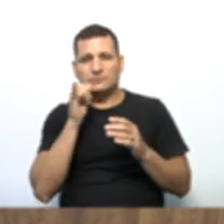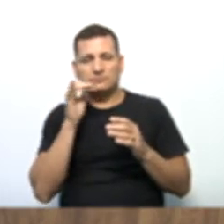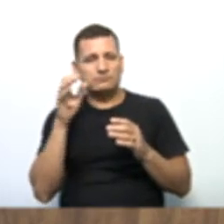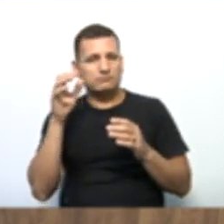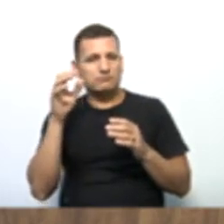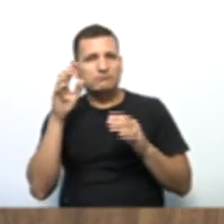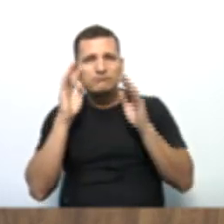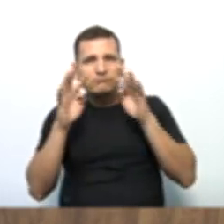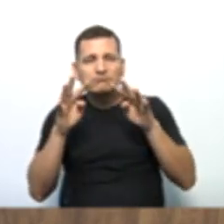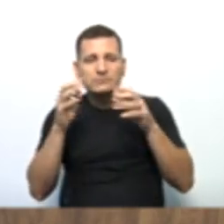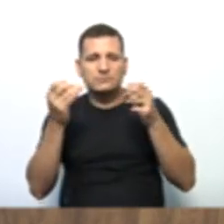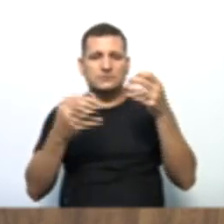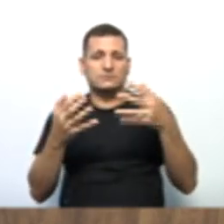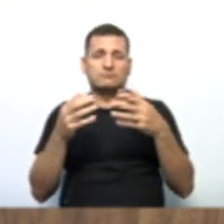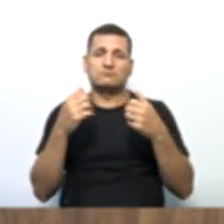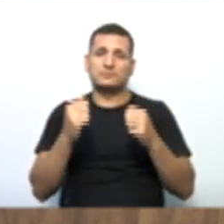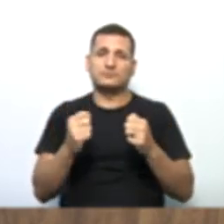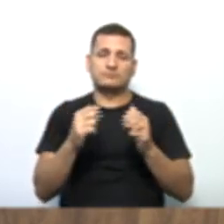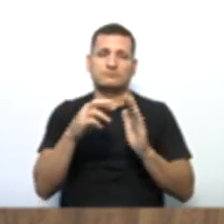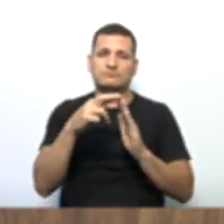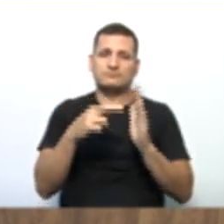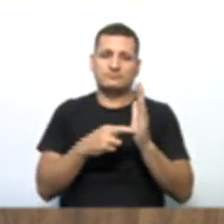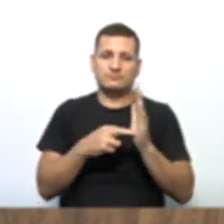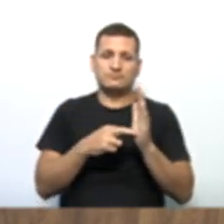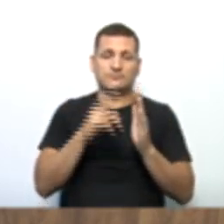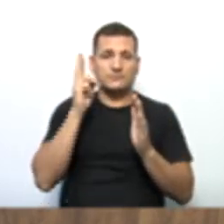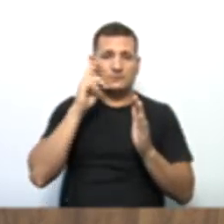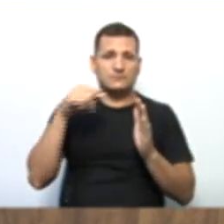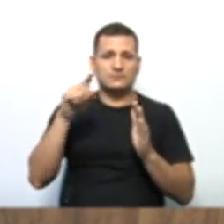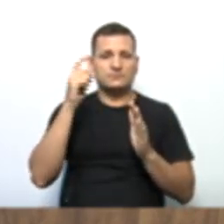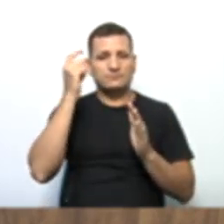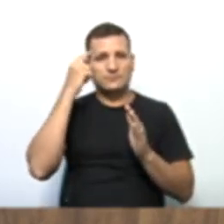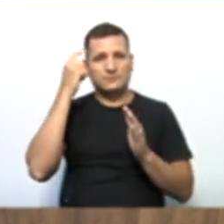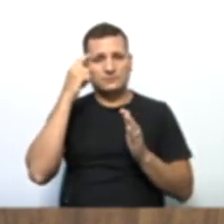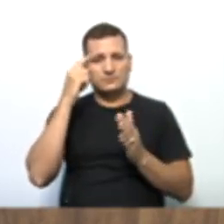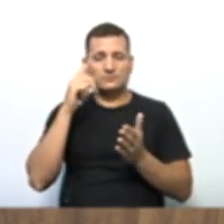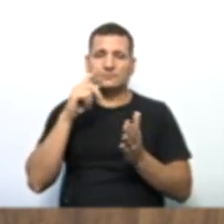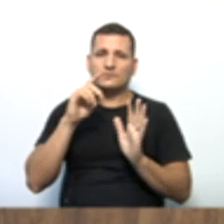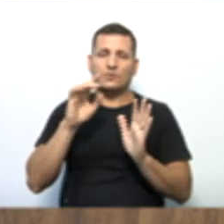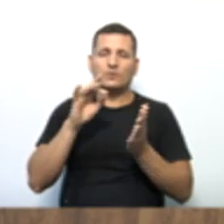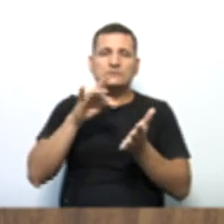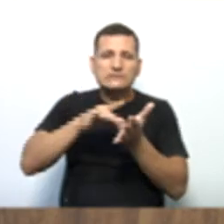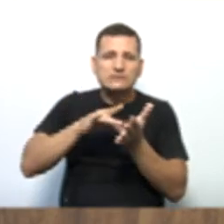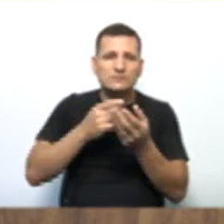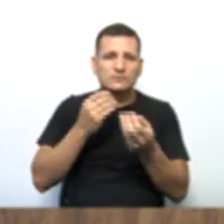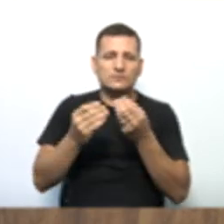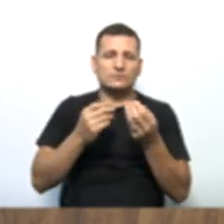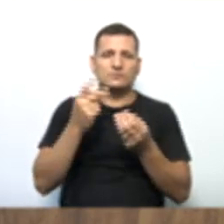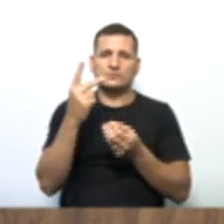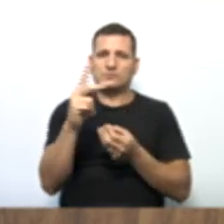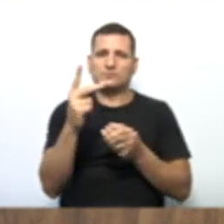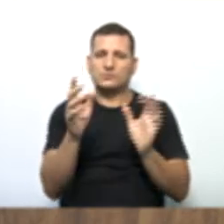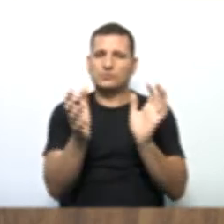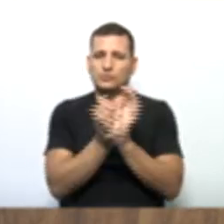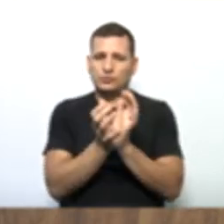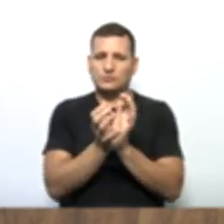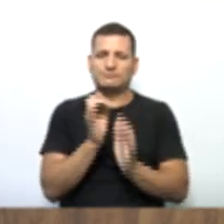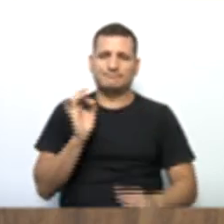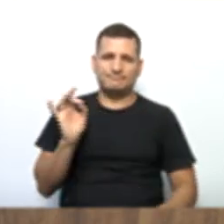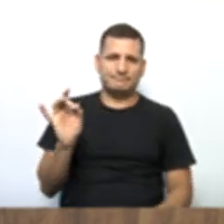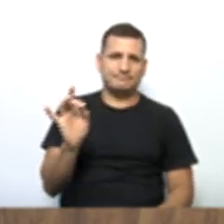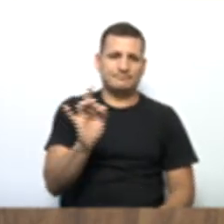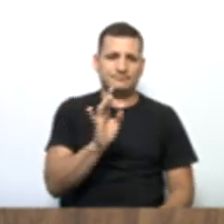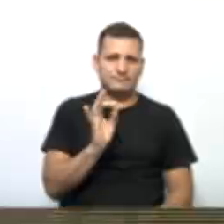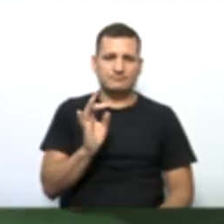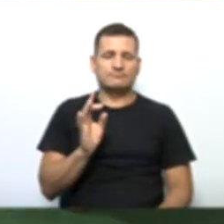Isso pode ser uma ideia de norma. Lembre-se que vocês estão pensando aí na realidade da turma de vocês, né, professor? Pensar lá na realidade de cada um, de